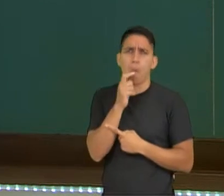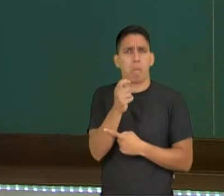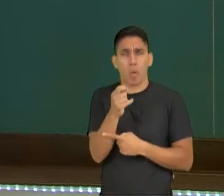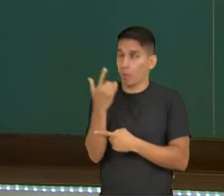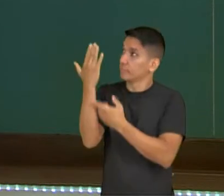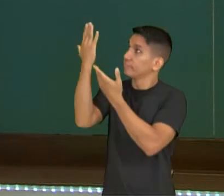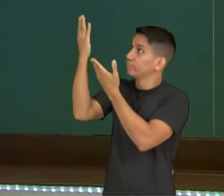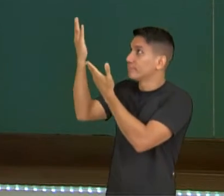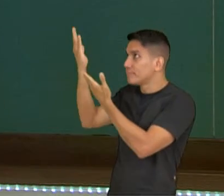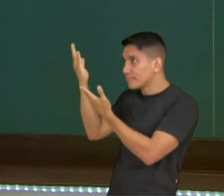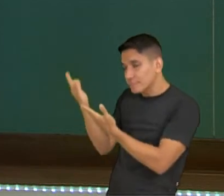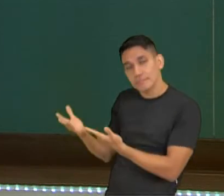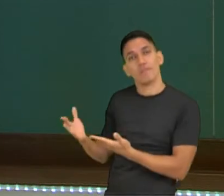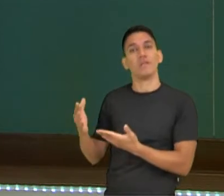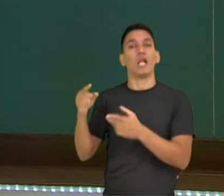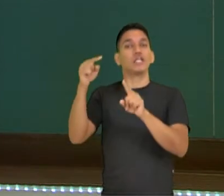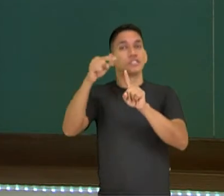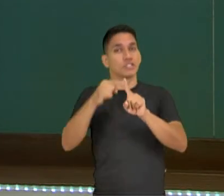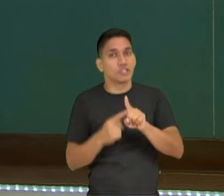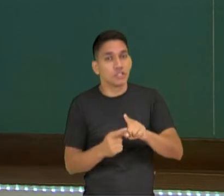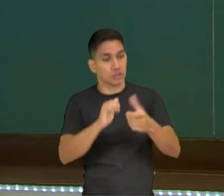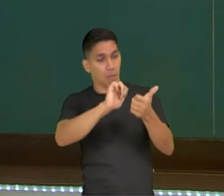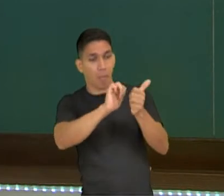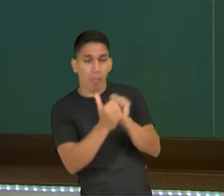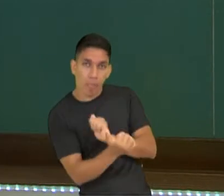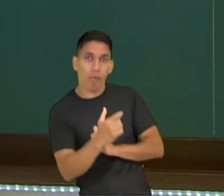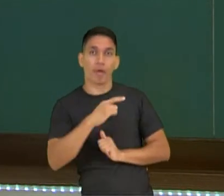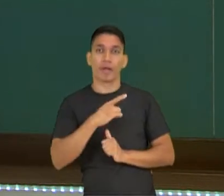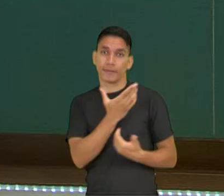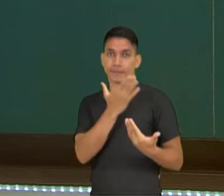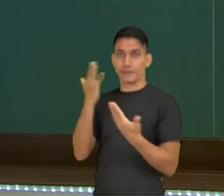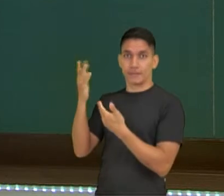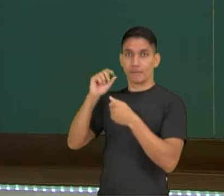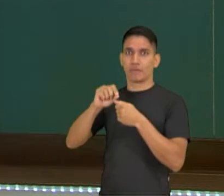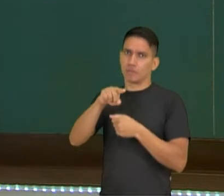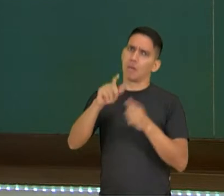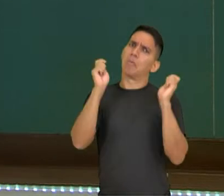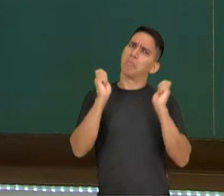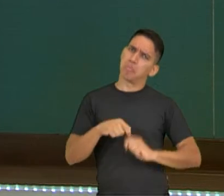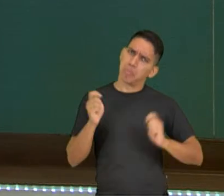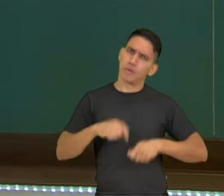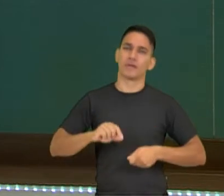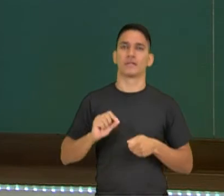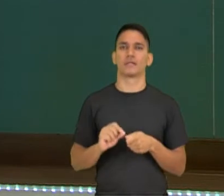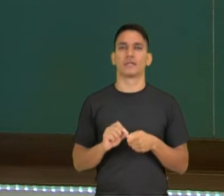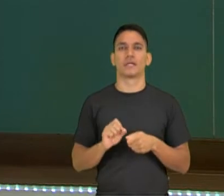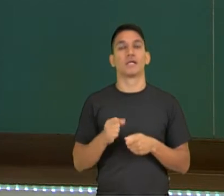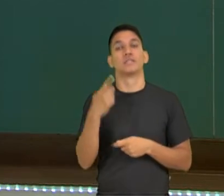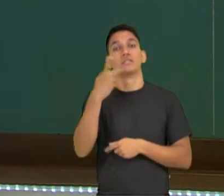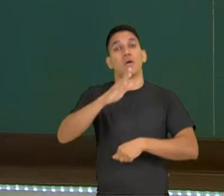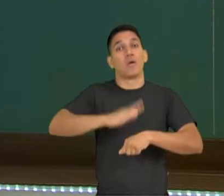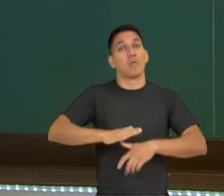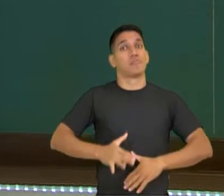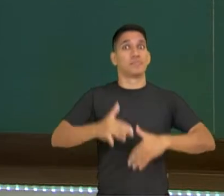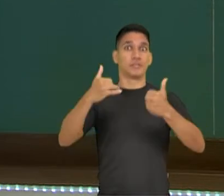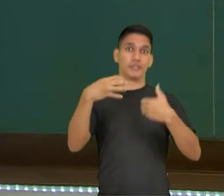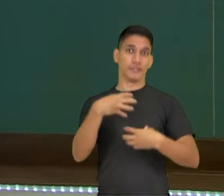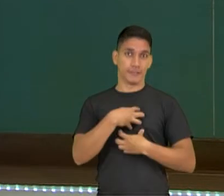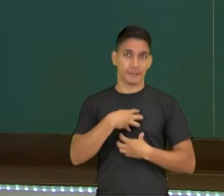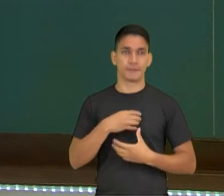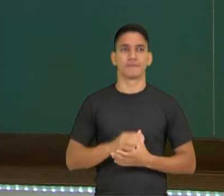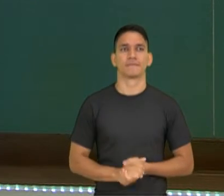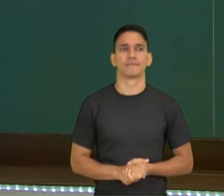vocês de algumas modalidades, alguns esportes. Então, vocês podem trabalhar da melhor forma possível,